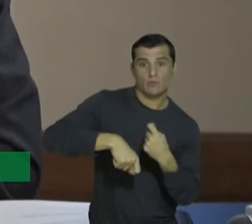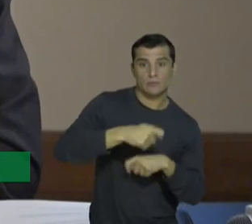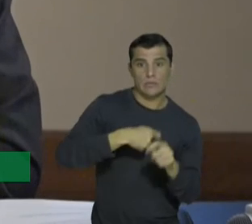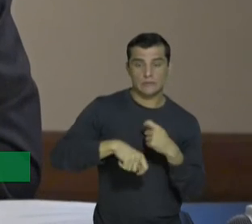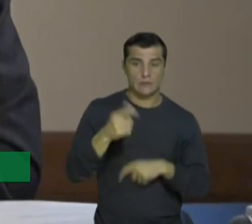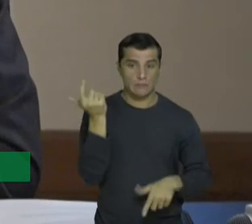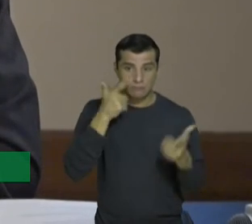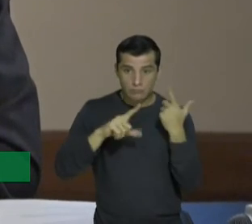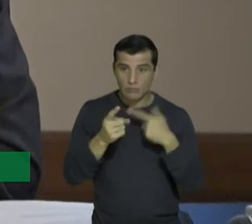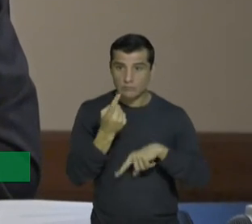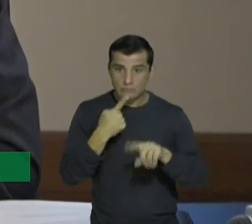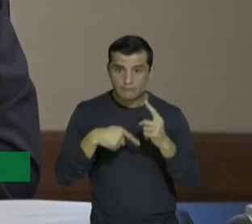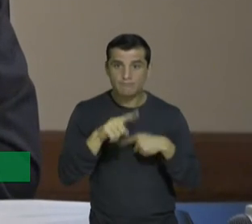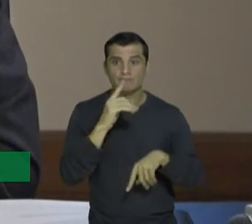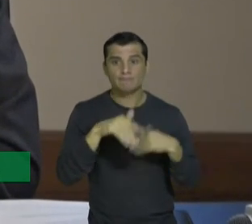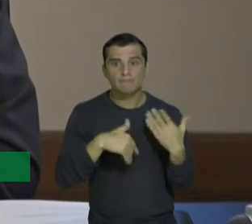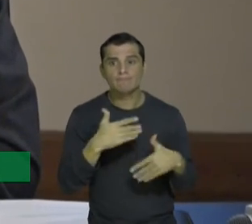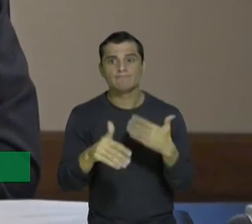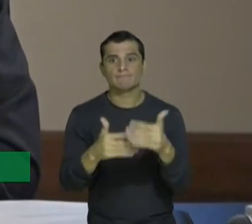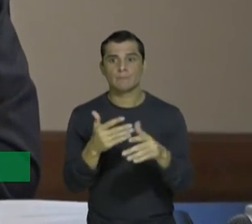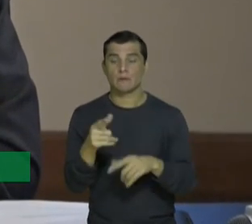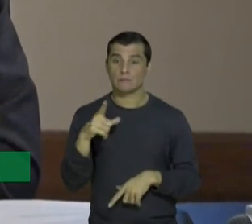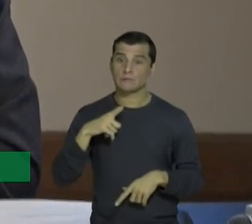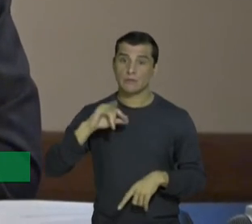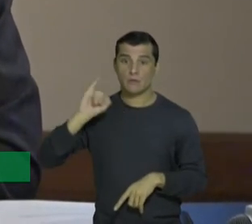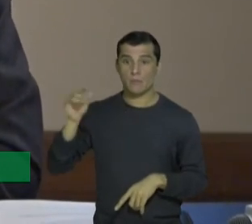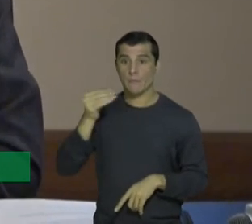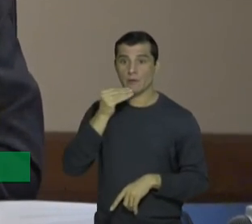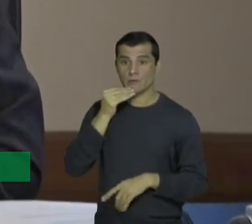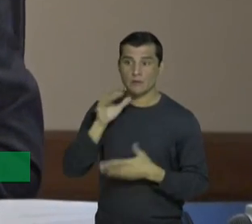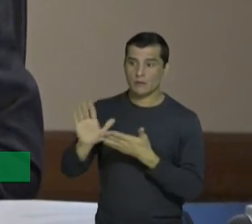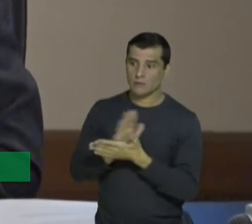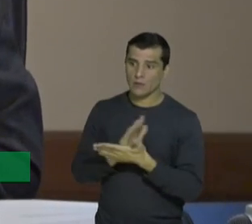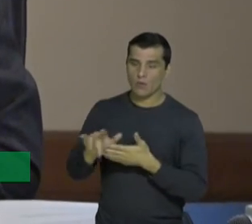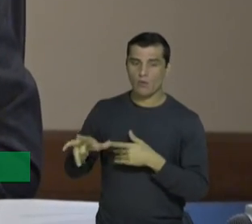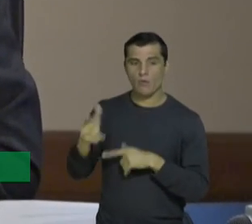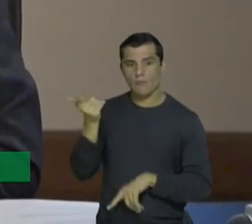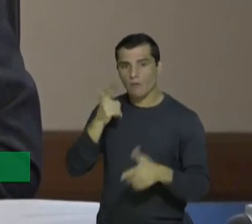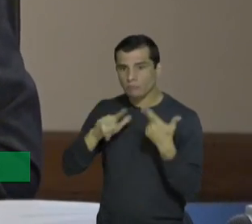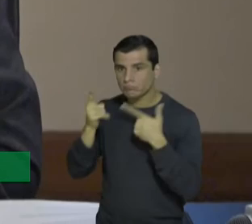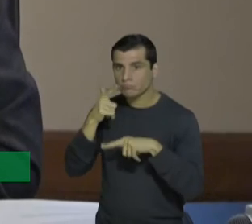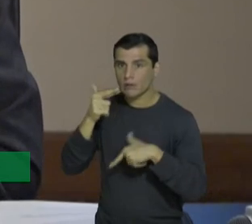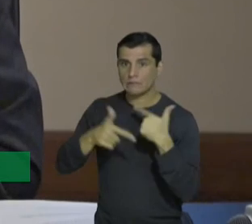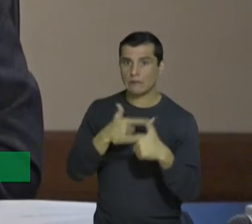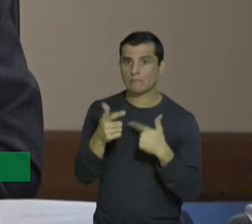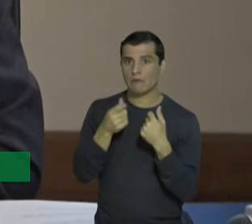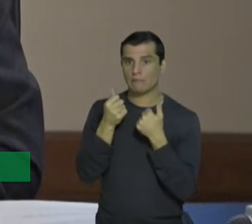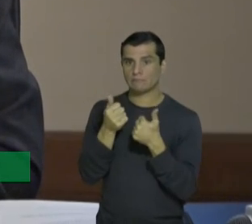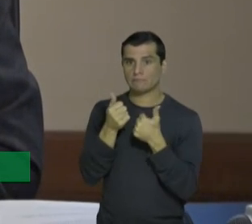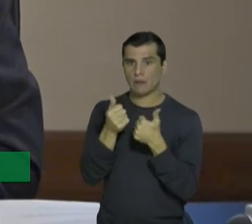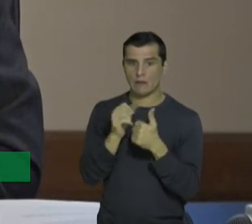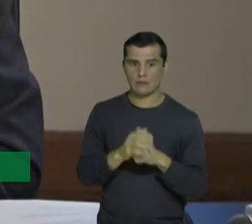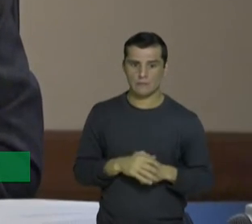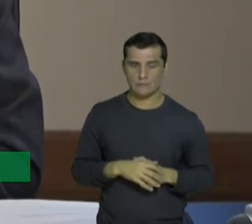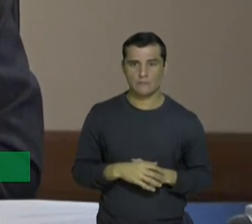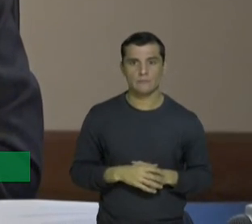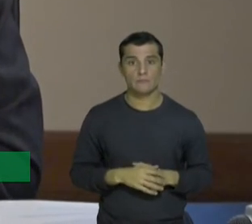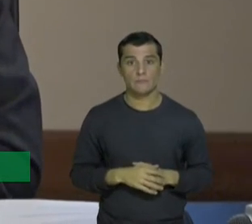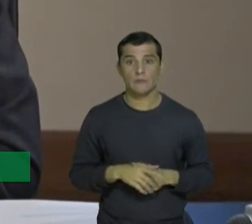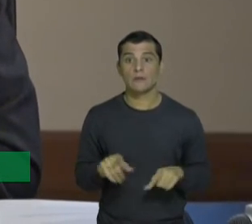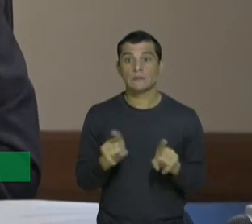acontecer então a gente tem várias oportunidades de de de ter esse trabalho bem feito outro outra questão